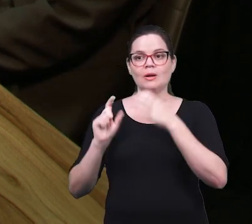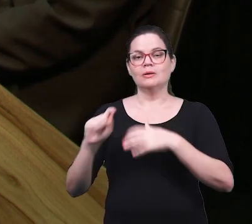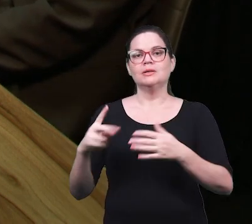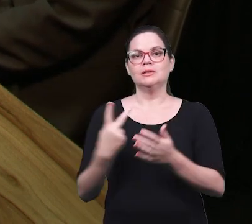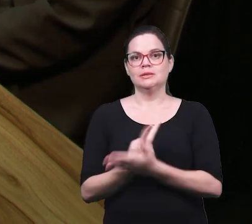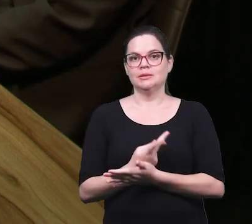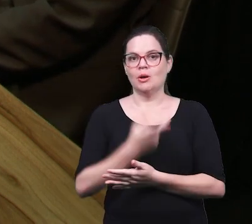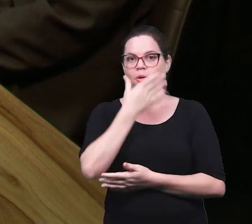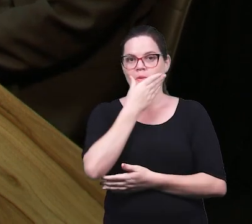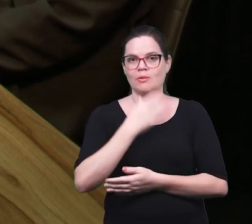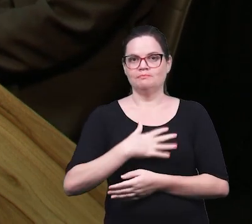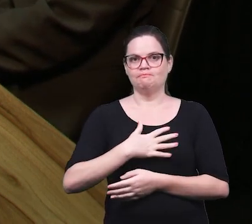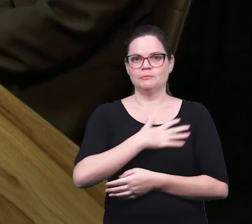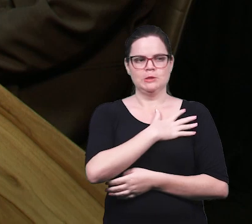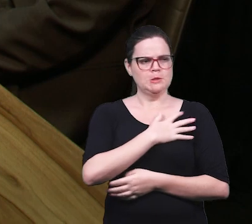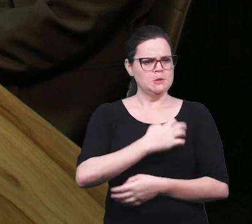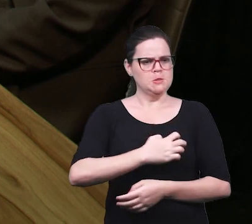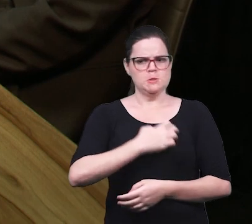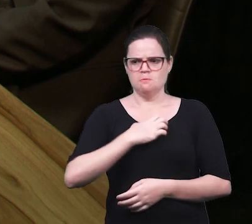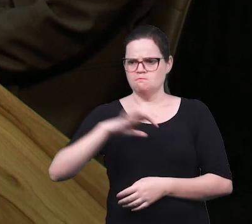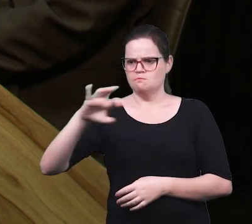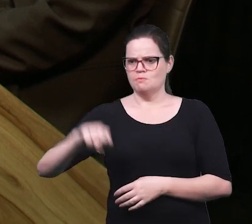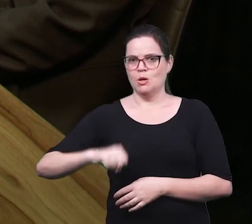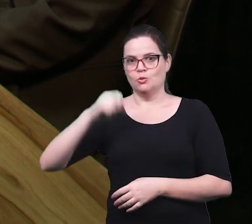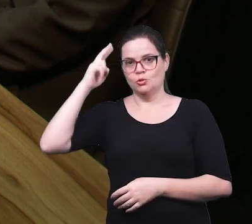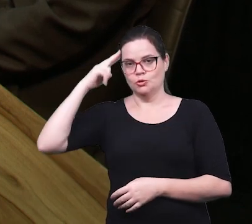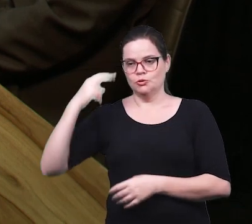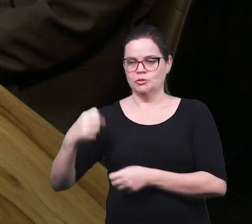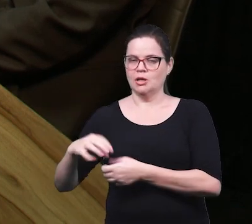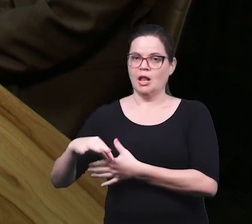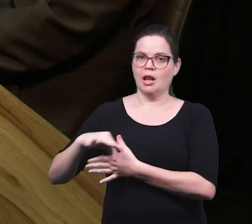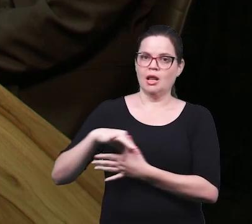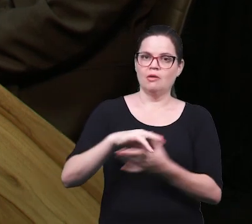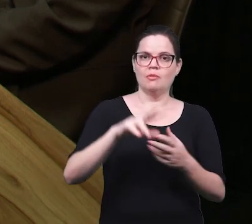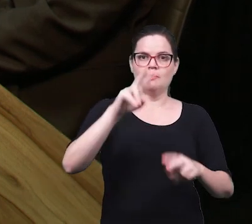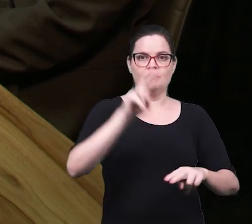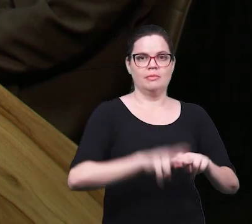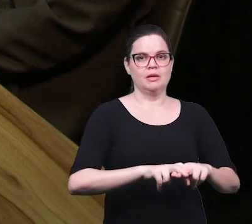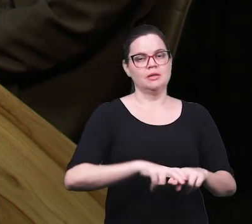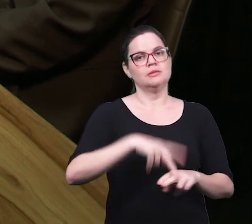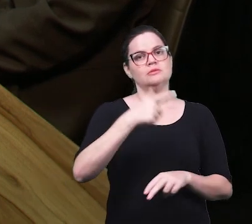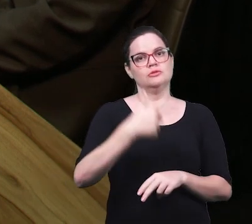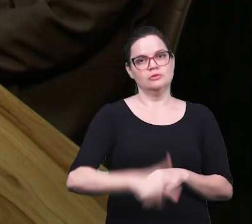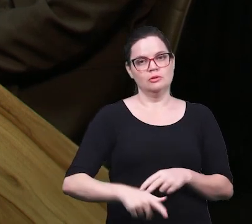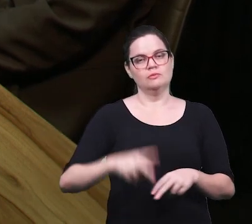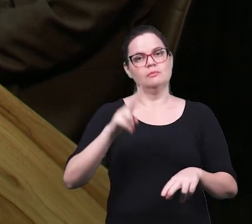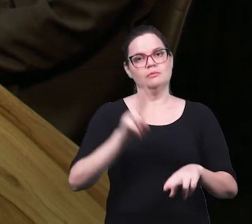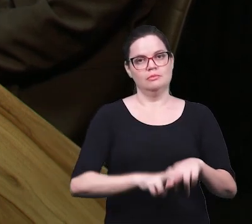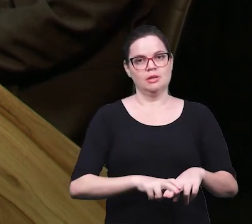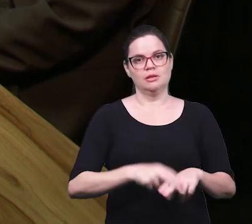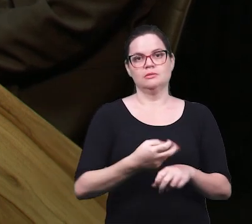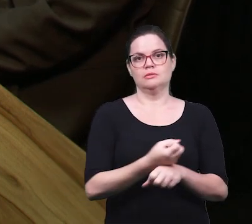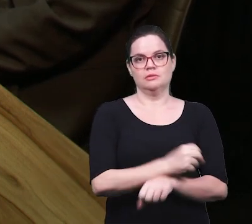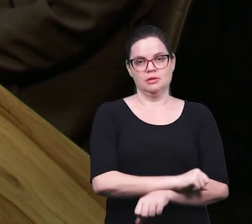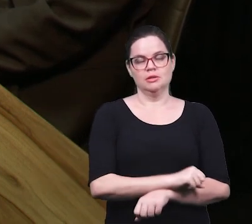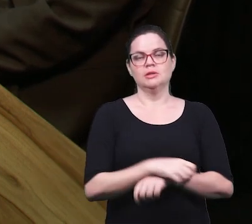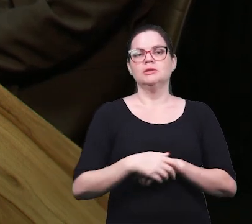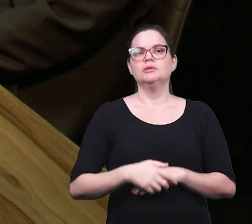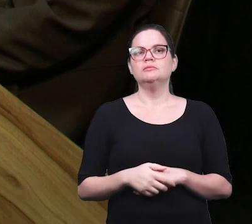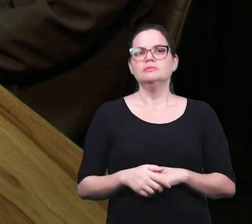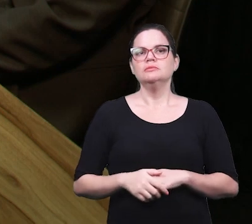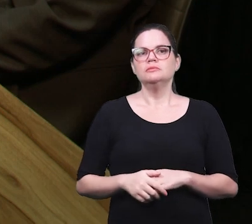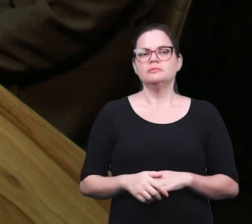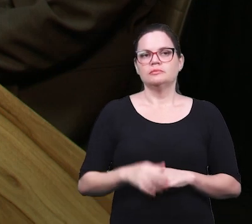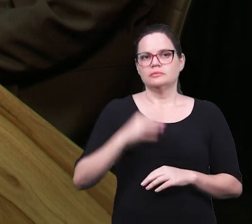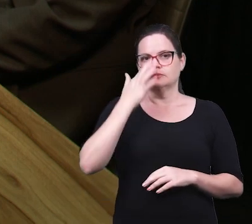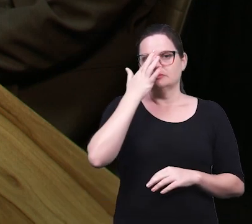injustamente, foi levado à prisão, né? Conhecemos essa história e agora José está na prisão.